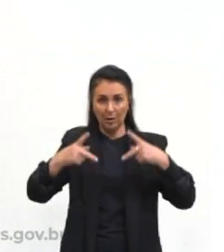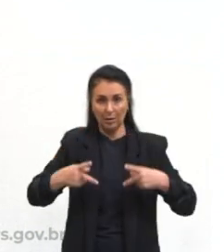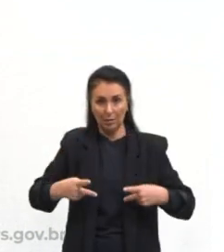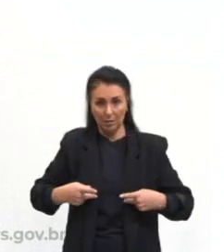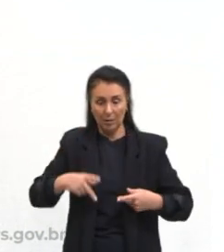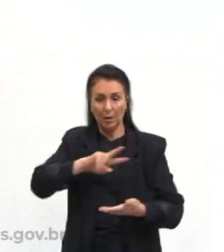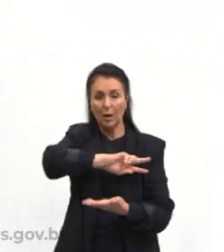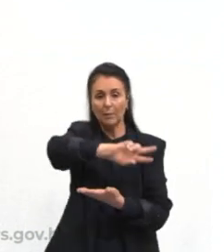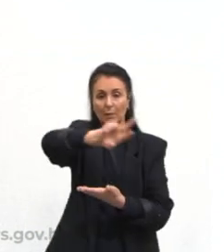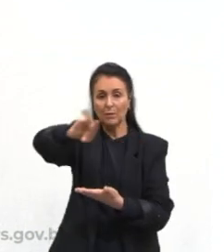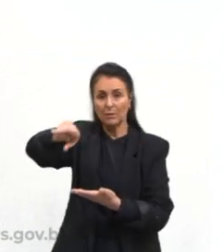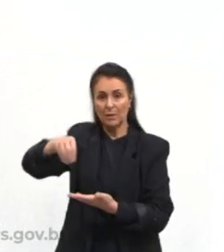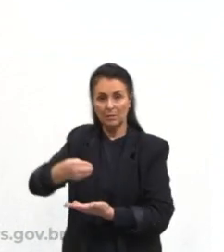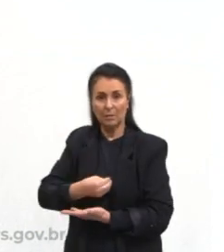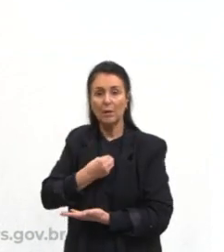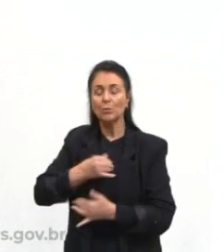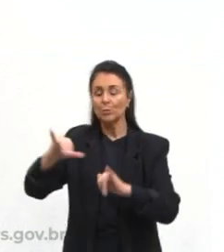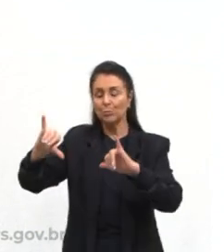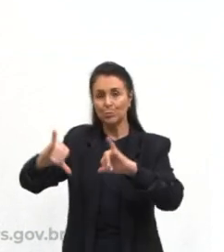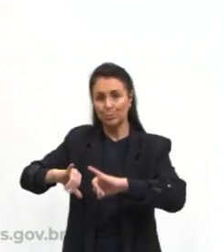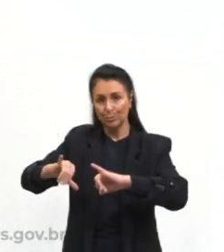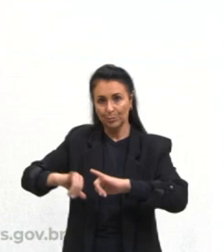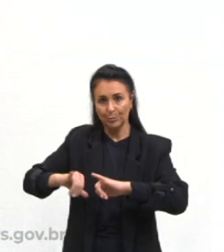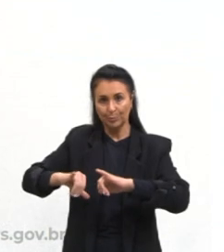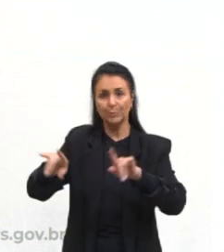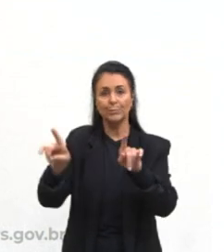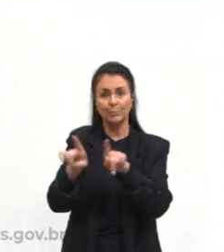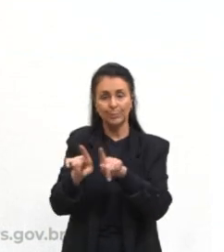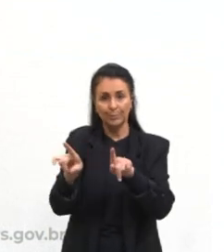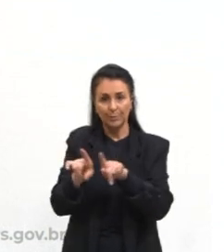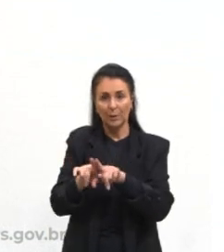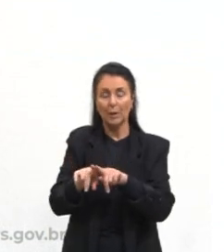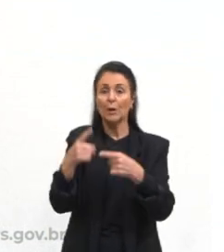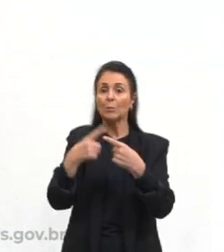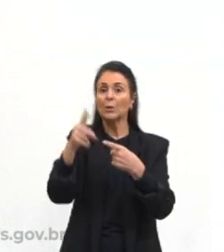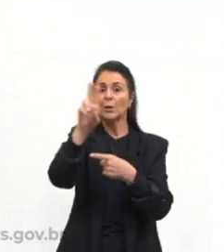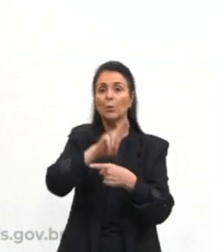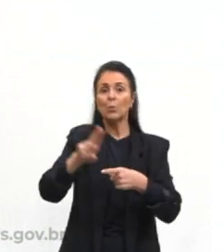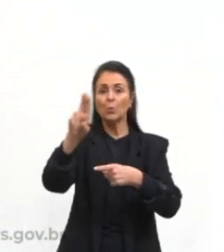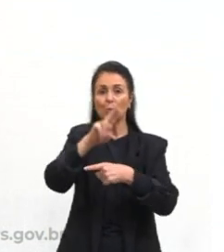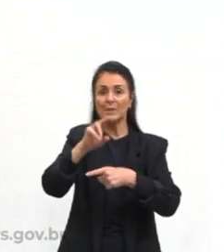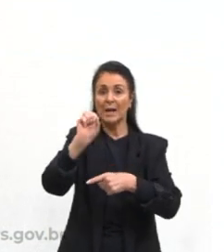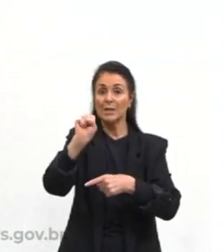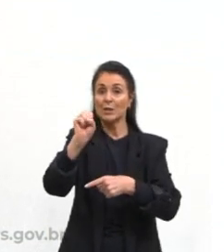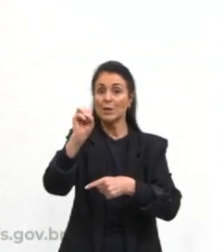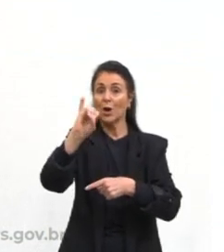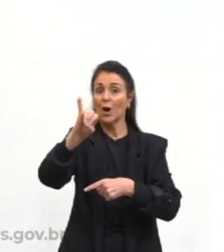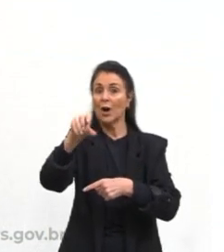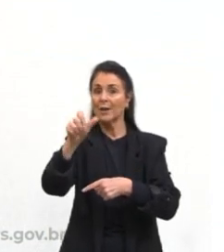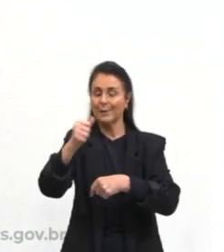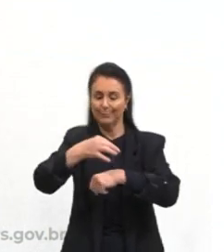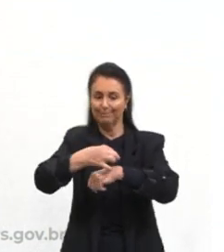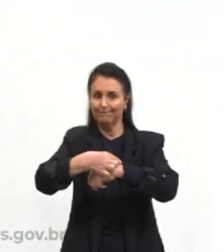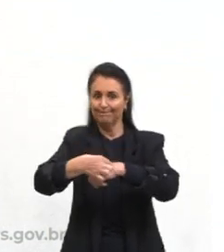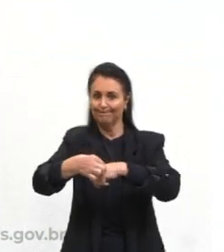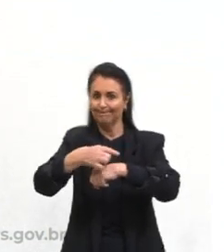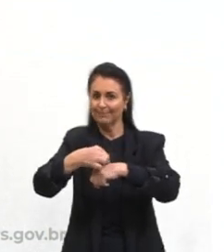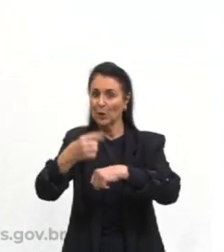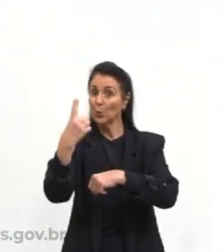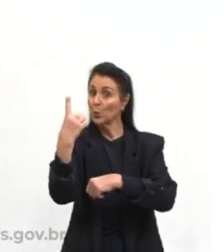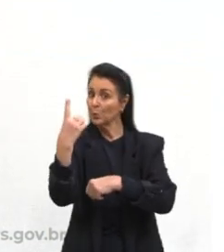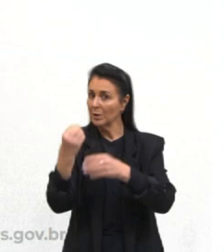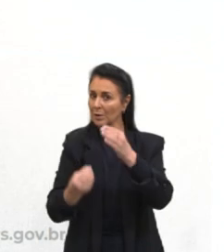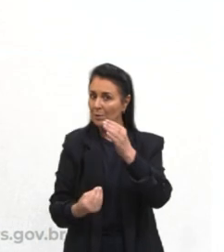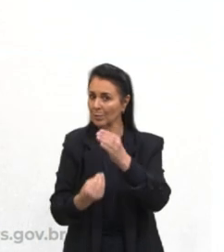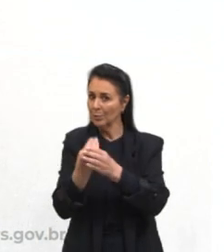bioma tá sendo atacado né primeiro com a utilização da soja né como monocultura Então vai acabar